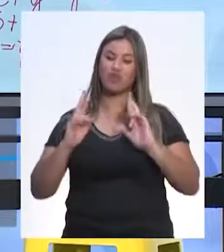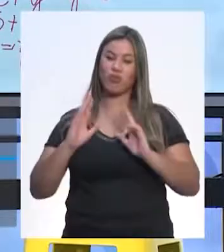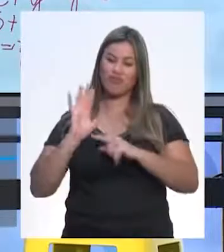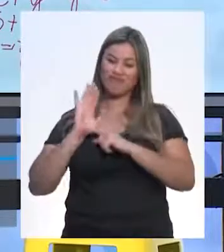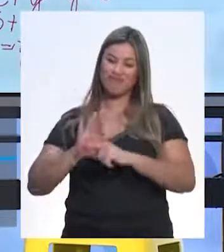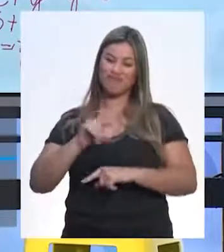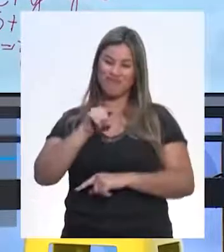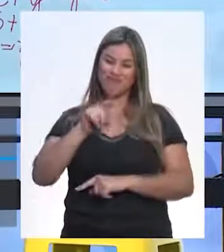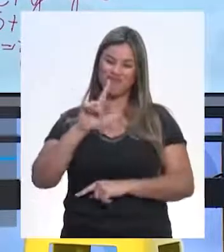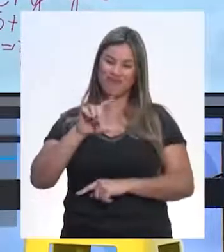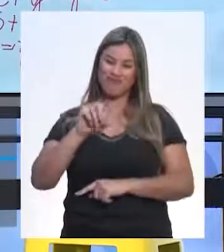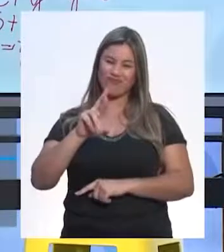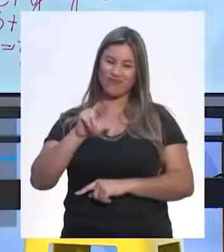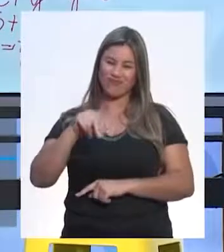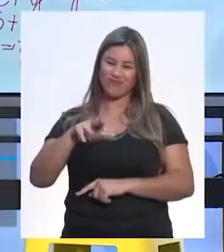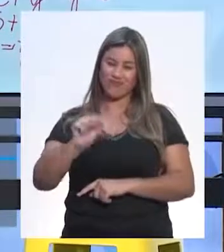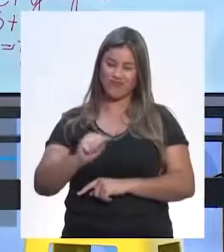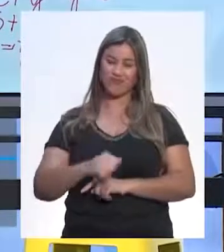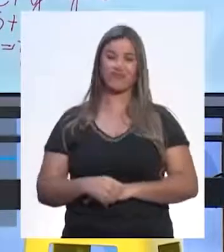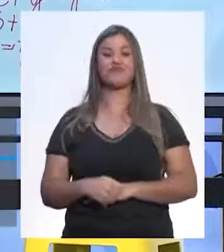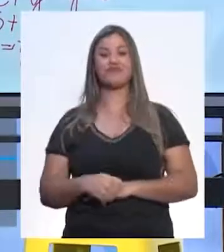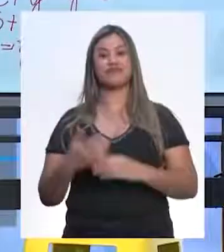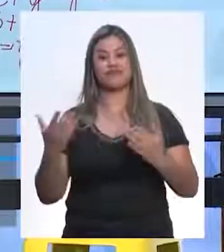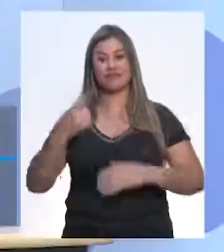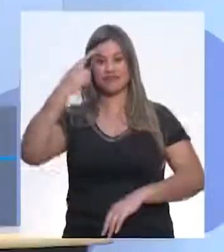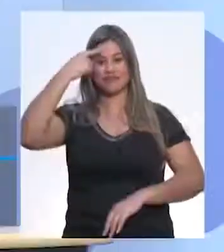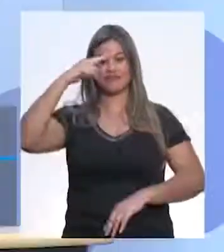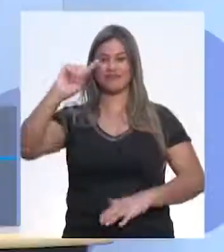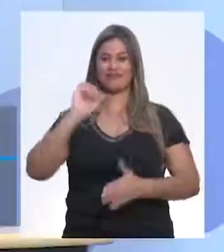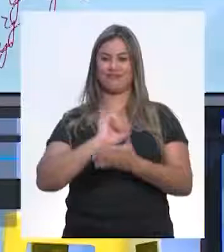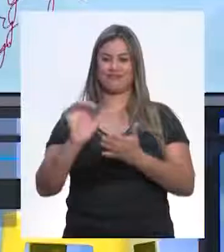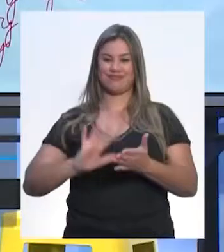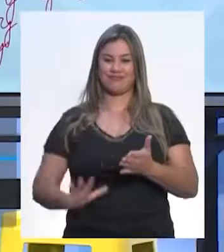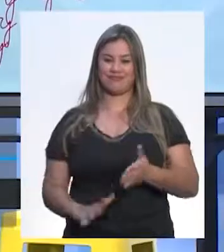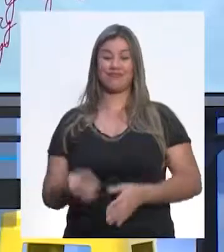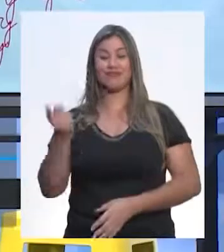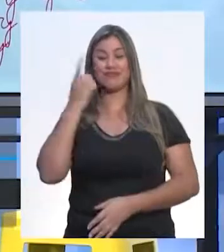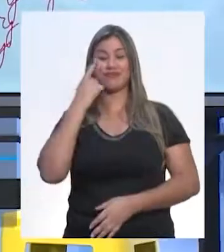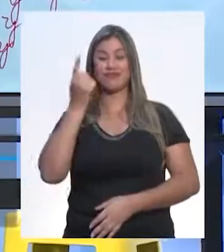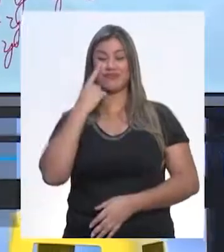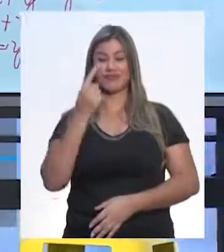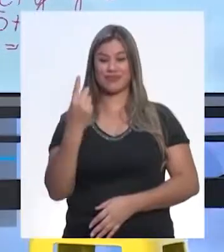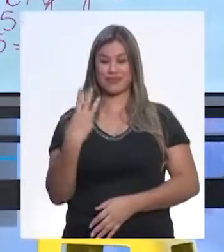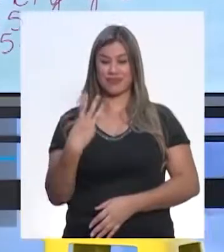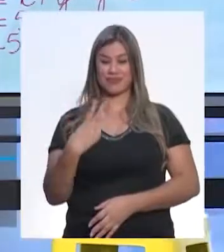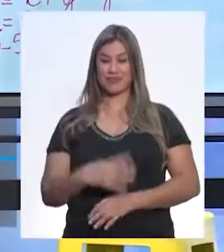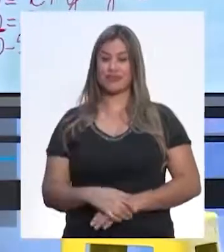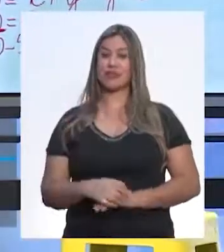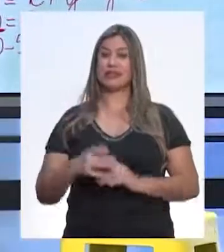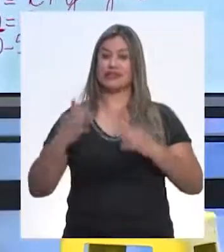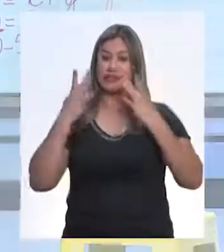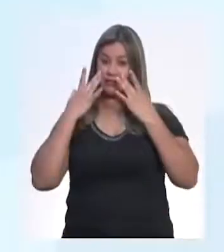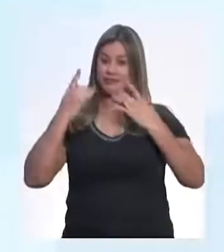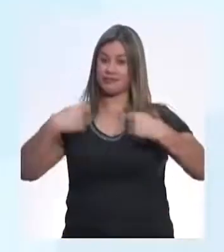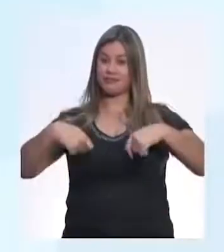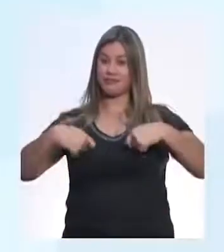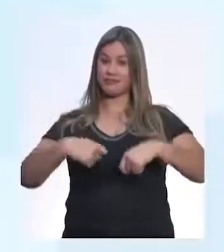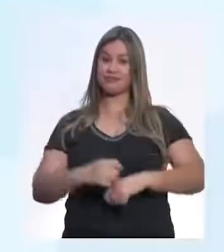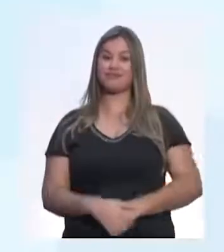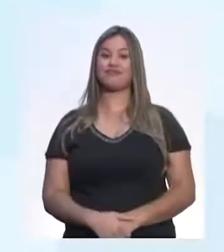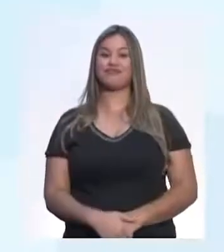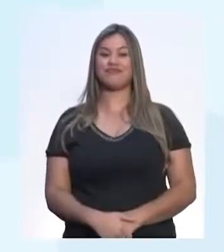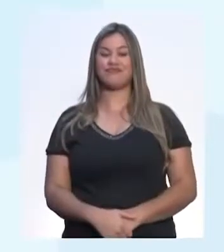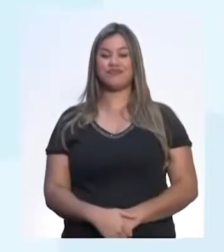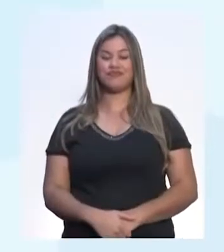Lorena. Vamos para um último exercício? Bora! Olha a atividade 3, e nessa tem que prestar bastante atenção, hein,